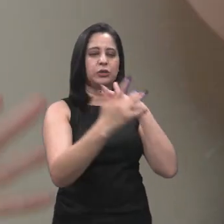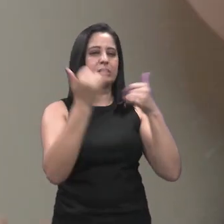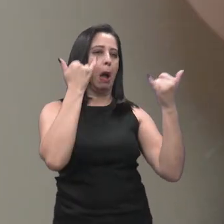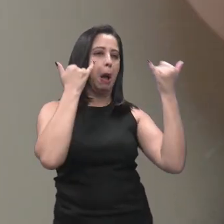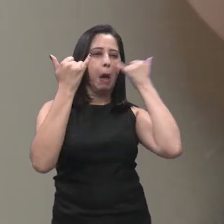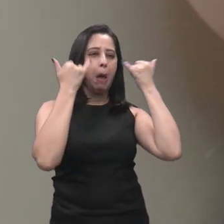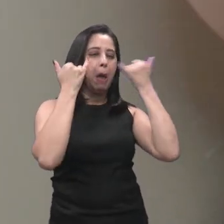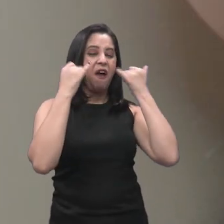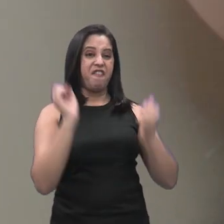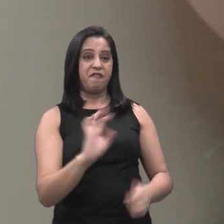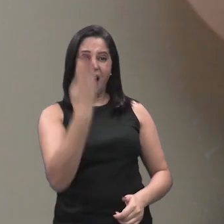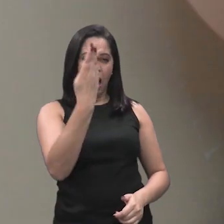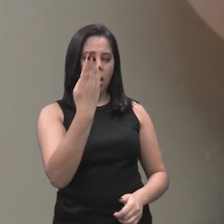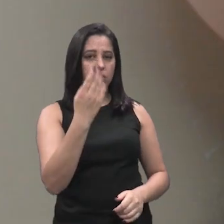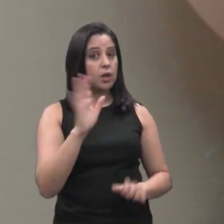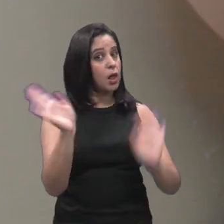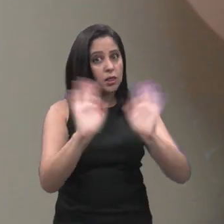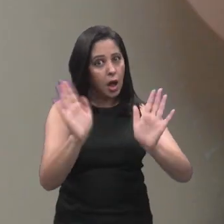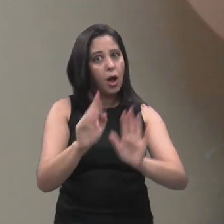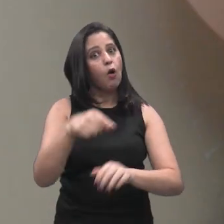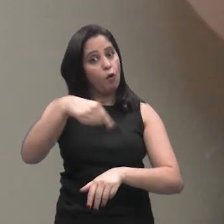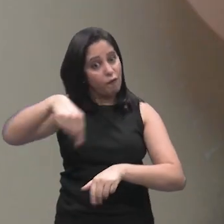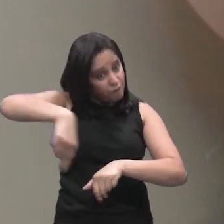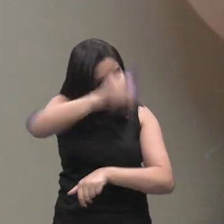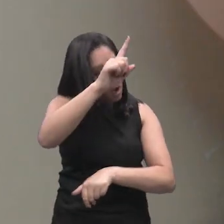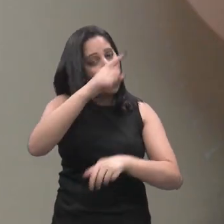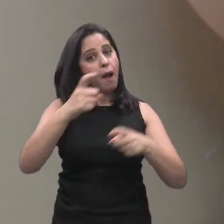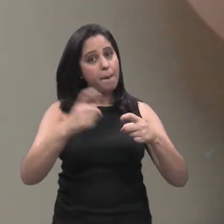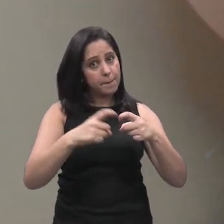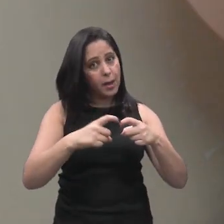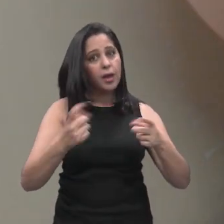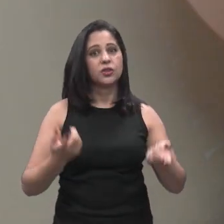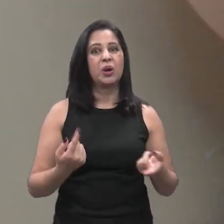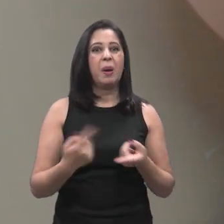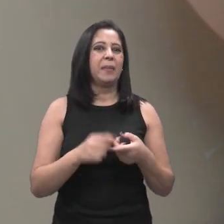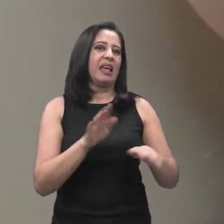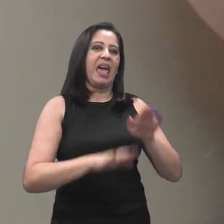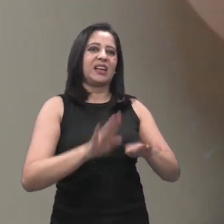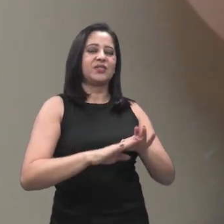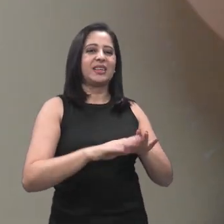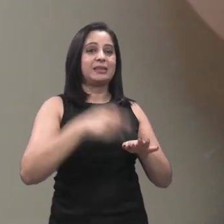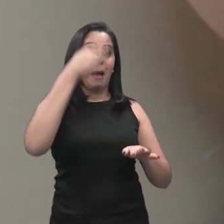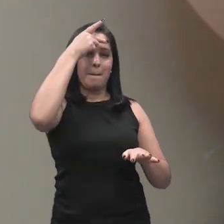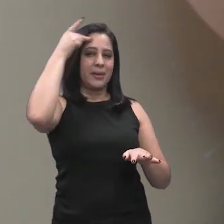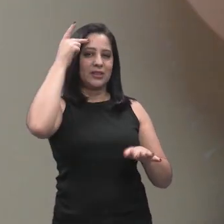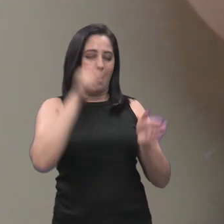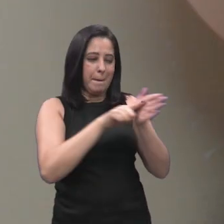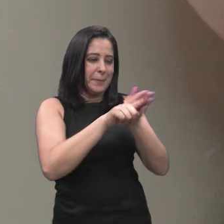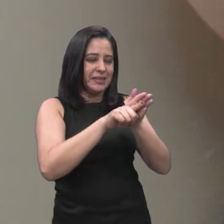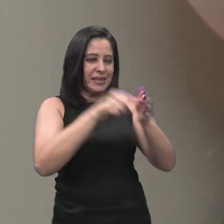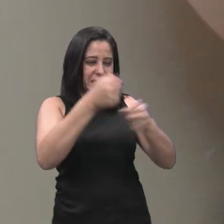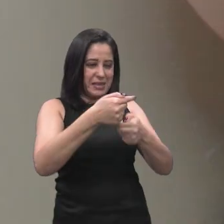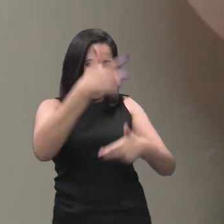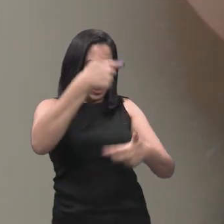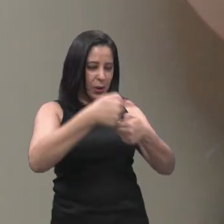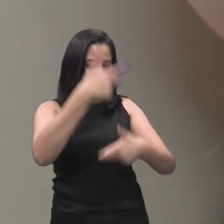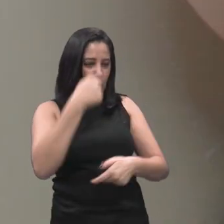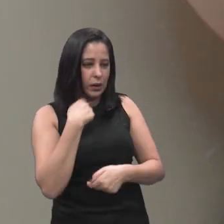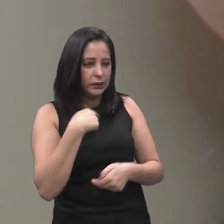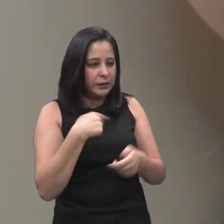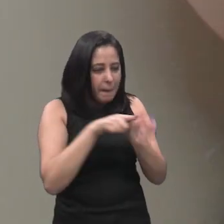aí seguir notícias, muitas vezes falsas, de redes sociais. Não, procure um médico. Ou até